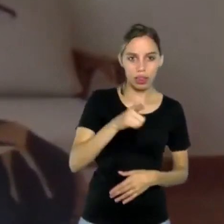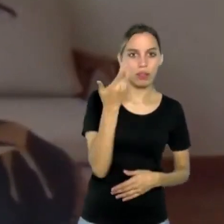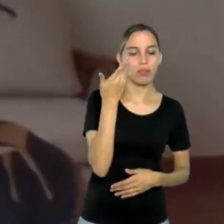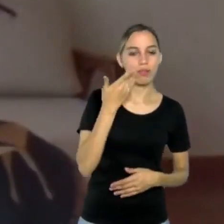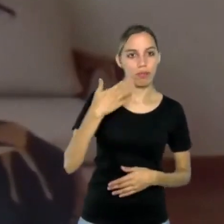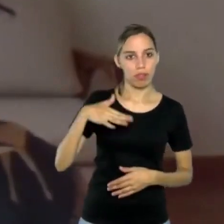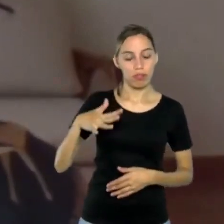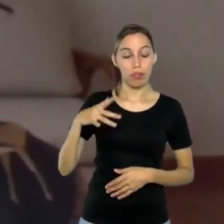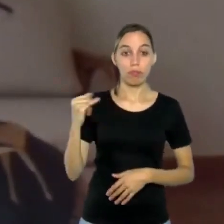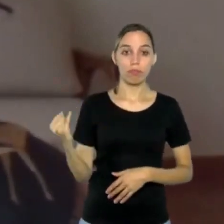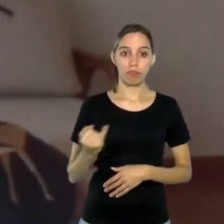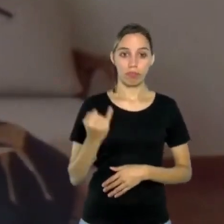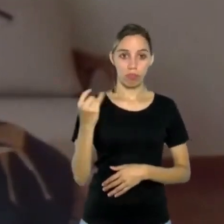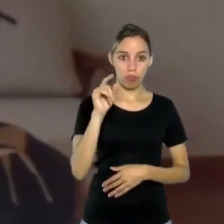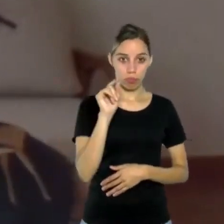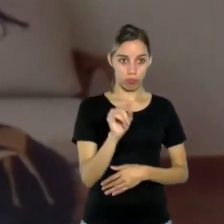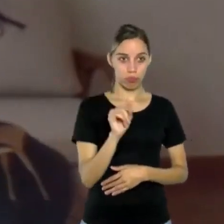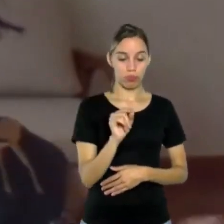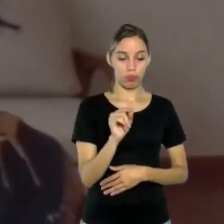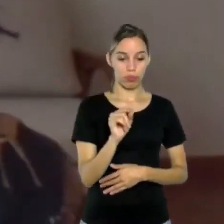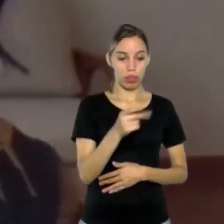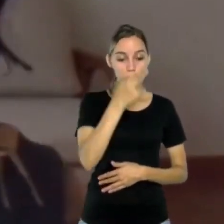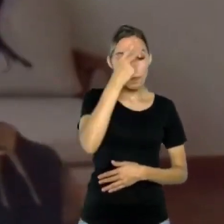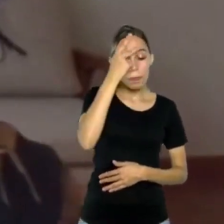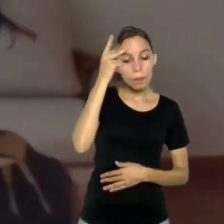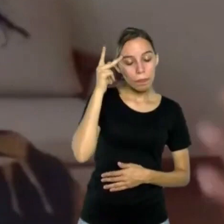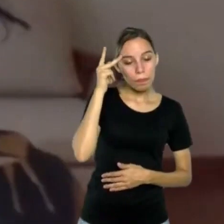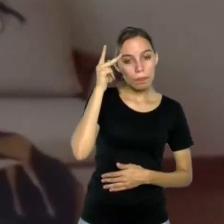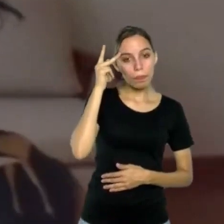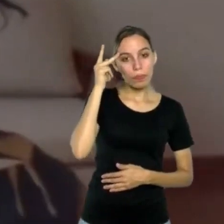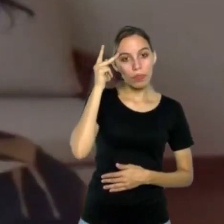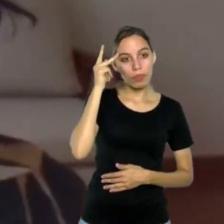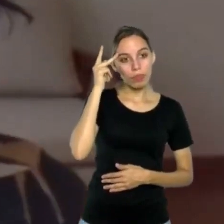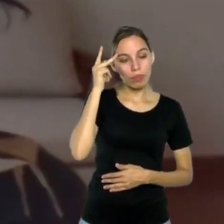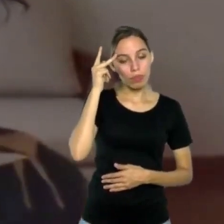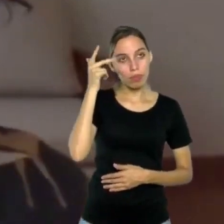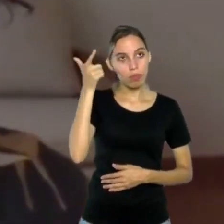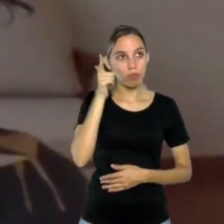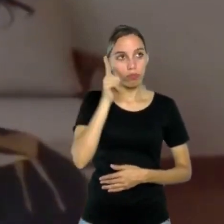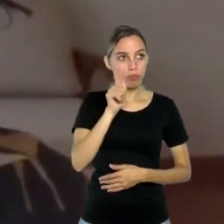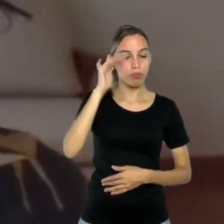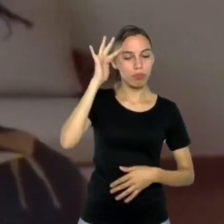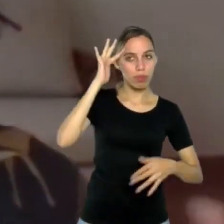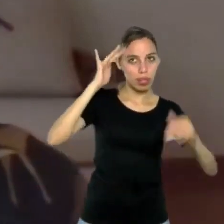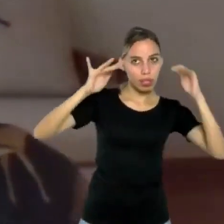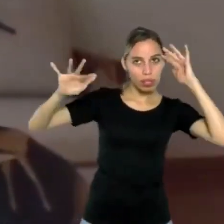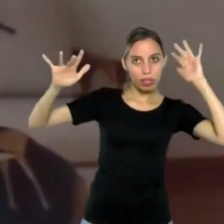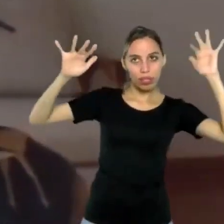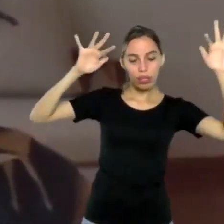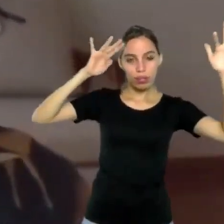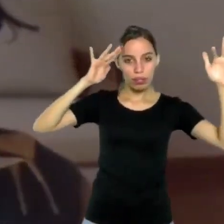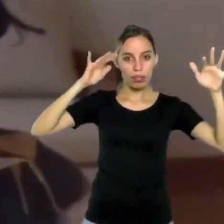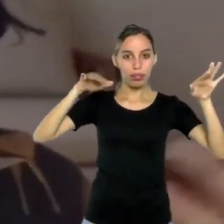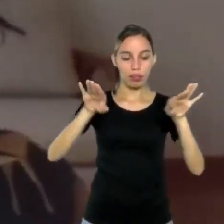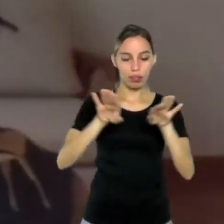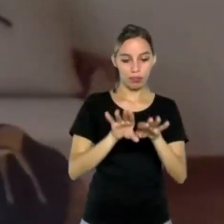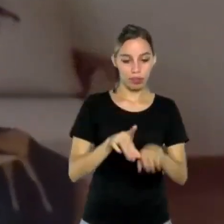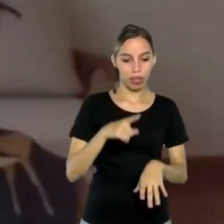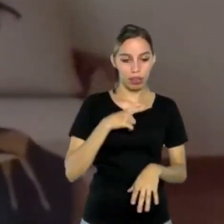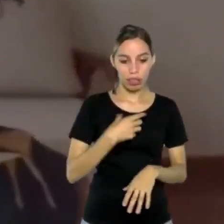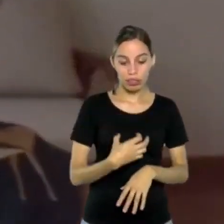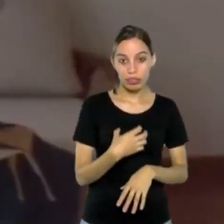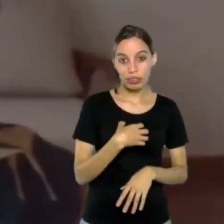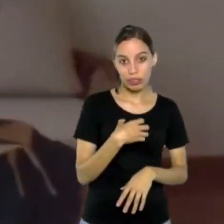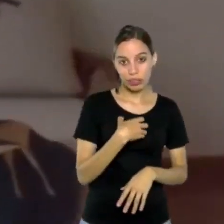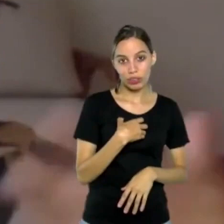importante que o leitor tenha espaço, né, para imaginar, para buscar sentido, para encontrar